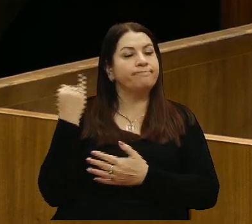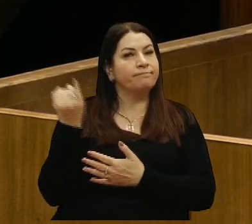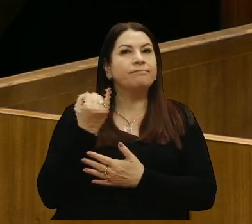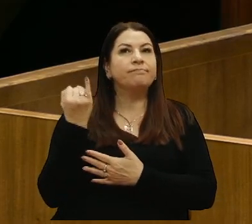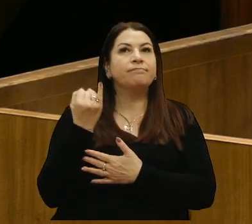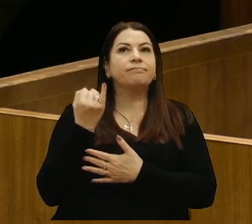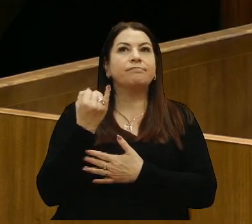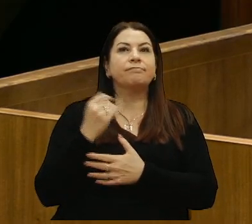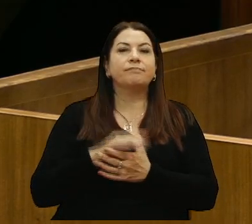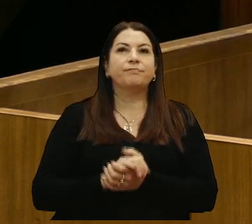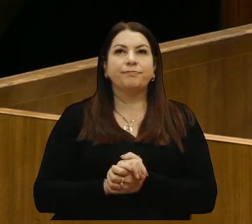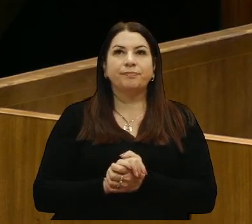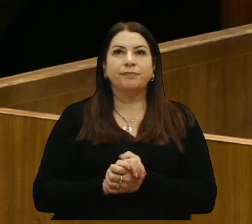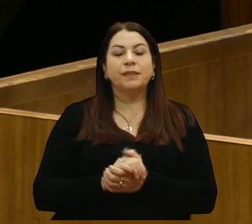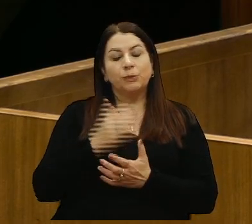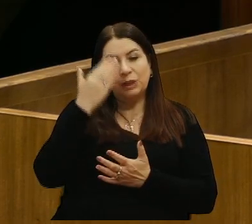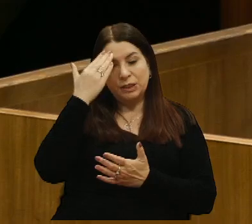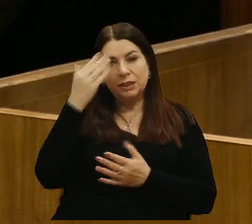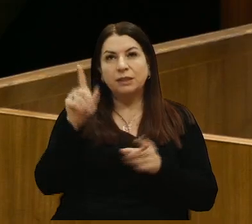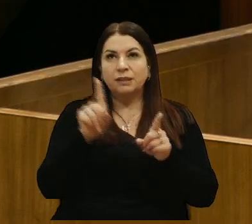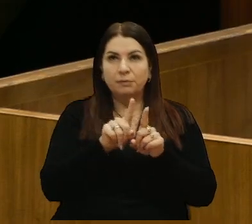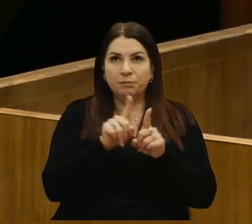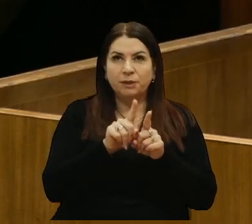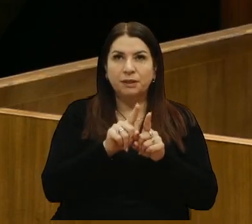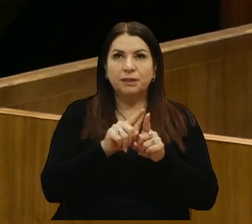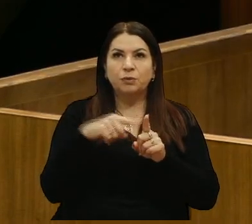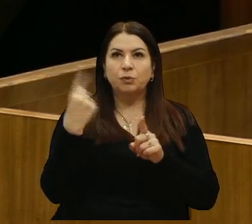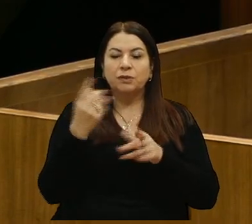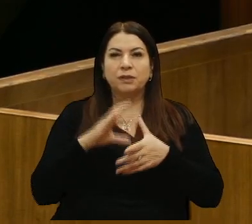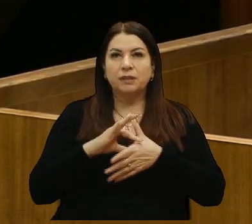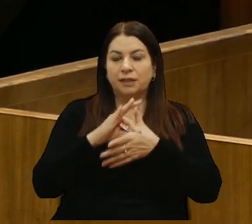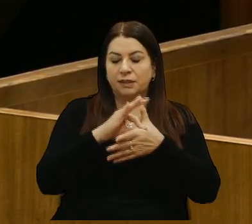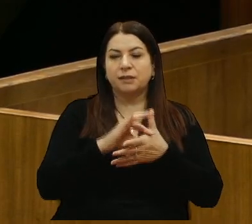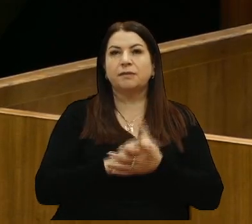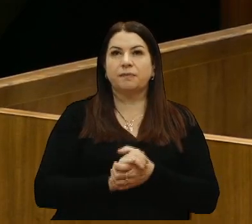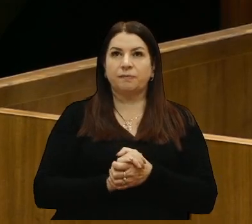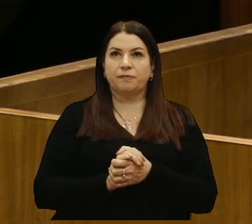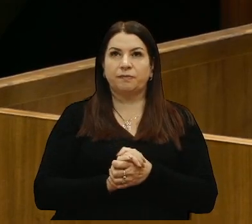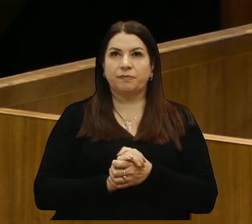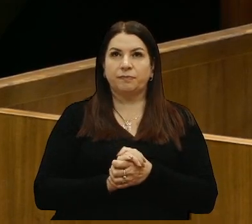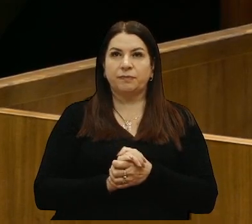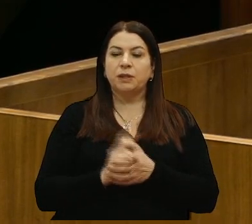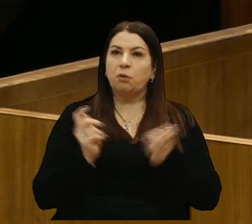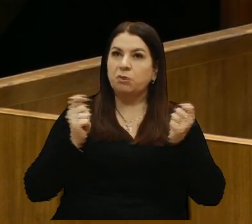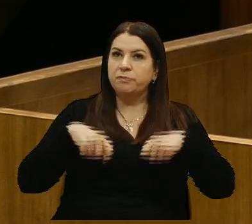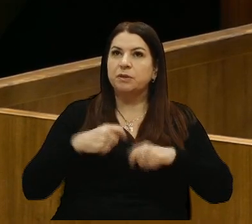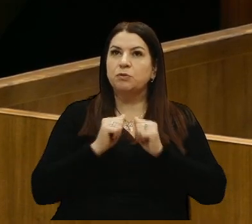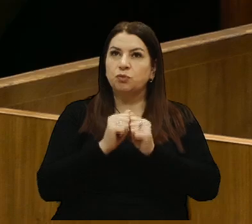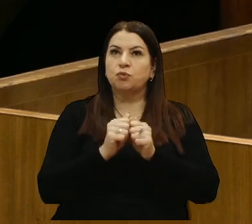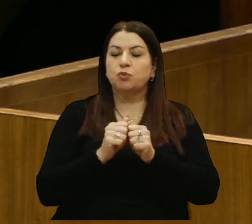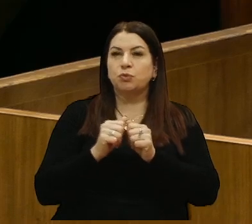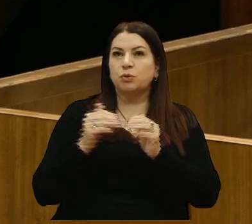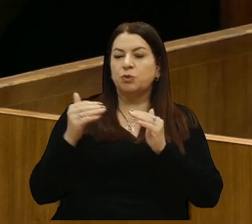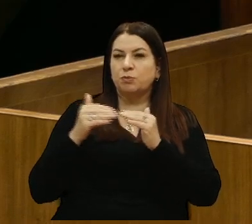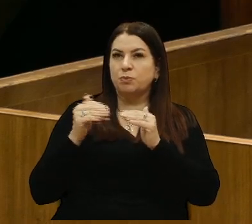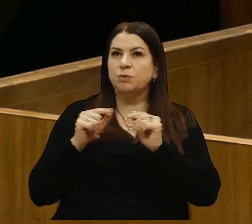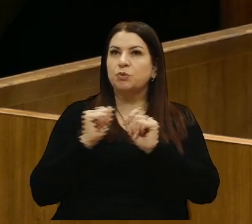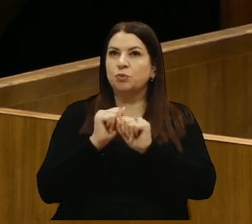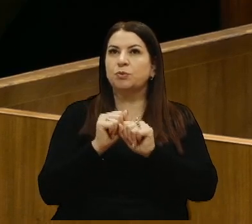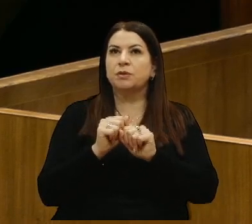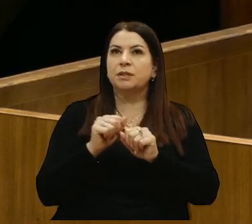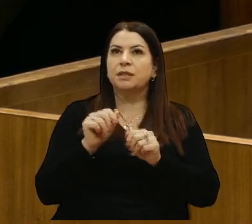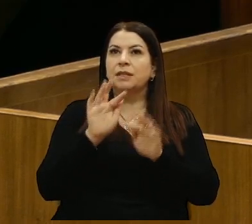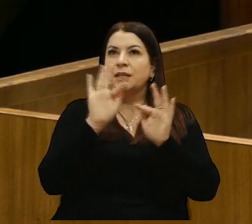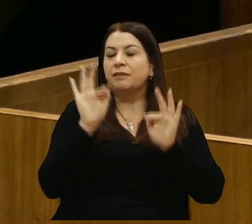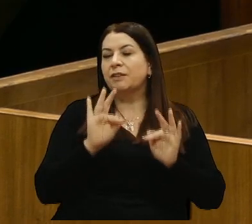importante e tão latente. Quero agradecer também às demais lideranças que possibilitaram, através desse acordo, que a gente possa ter a alegria